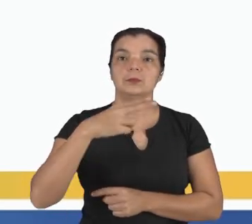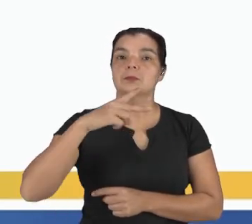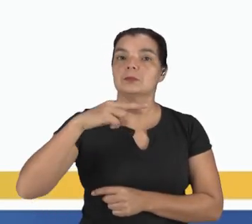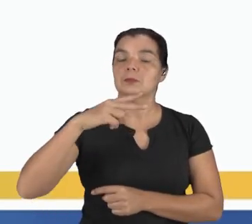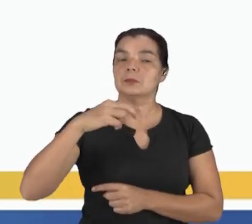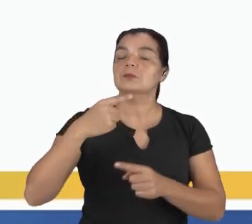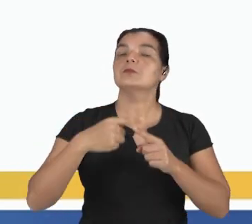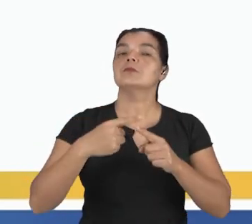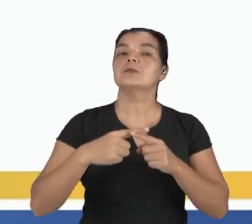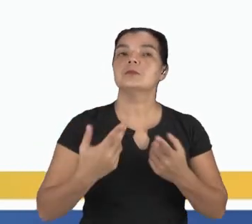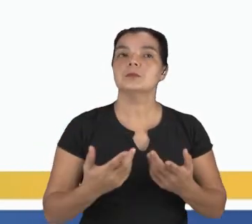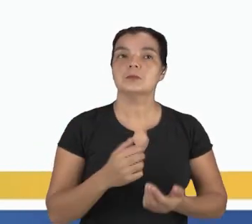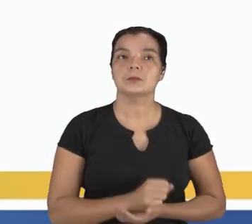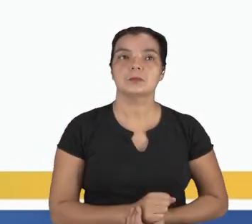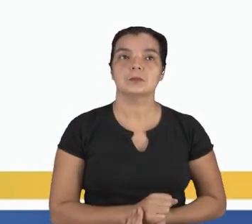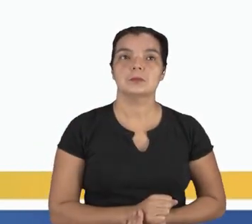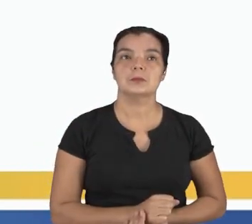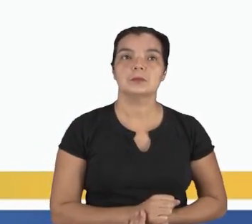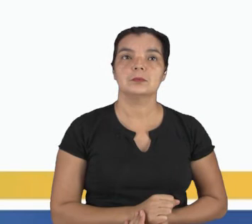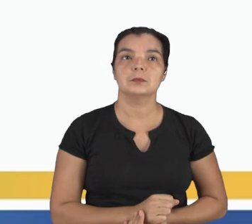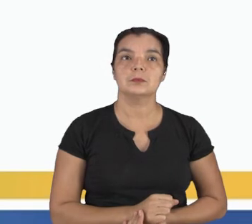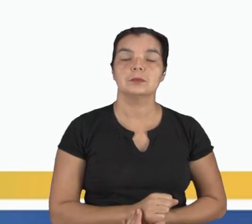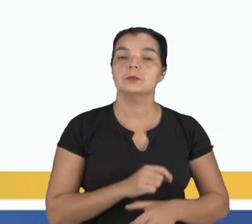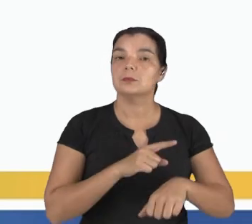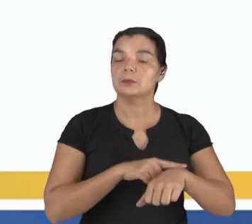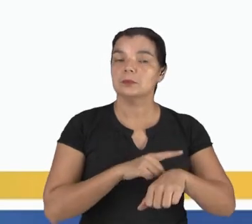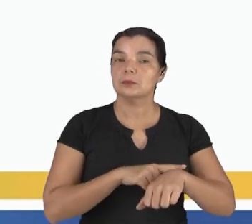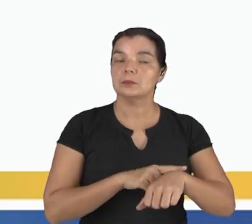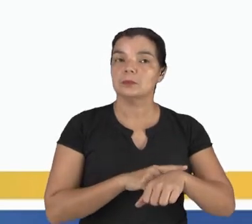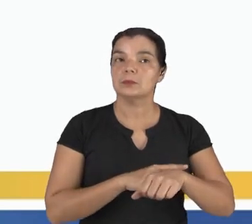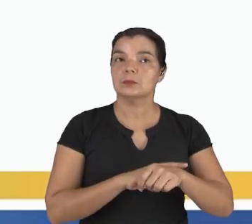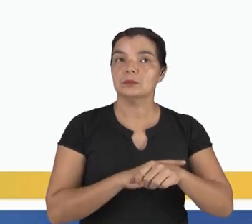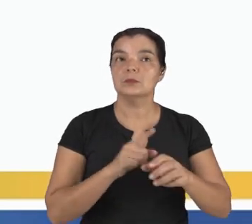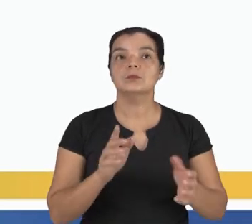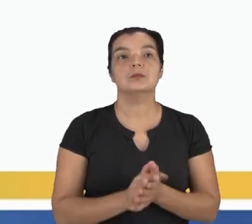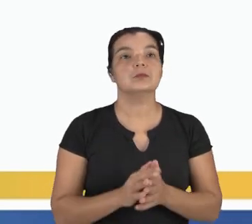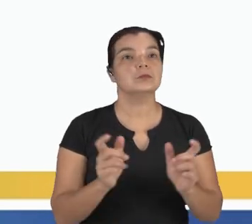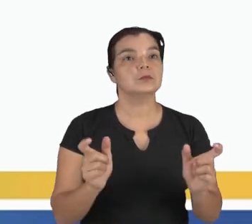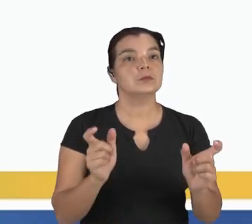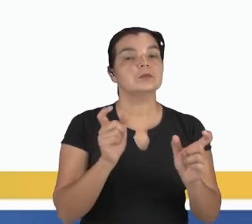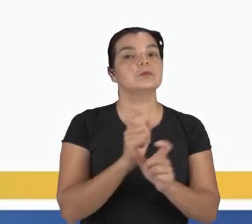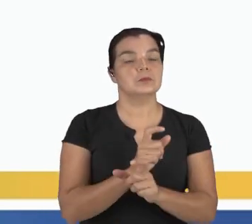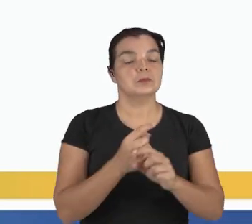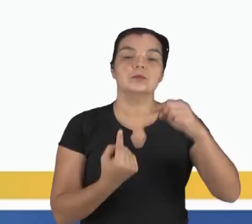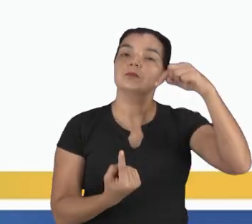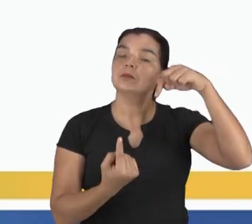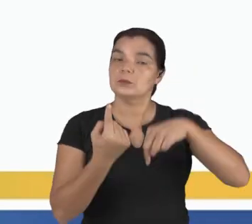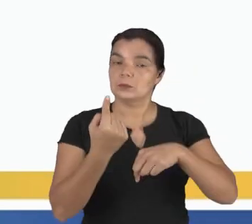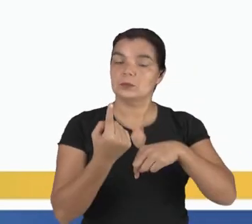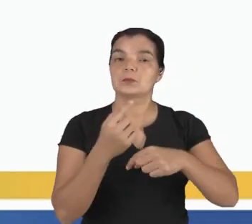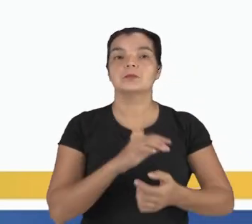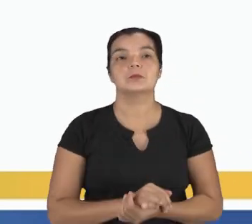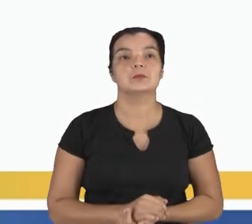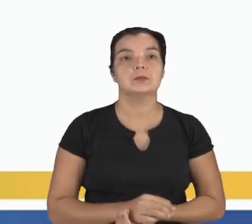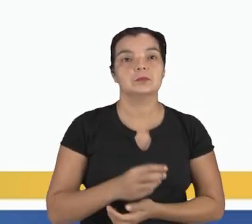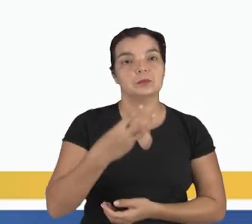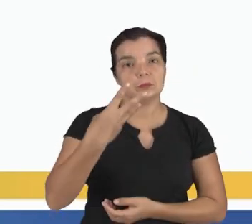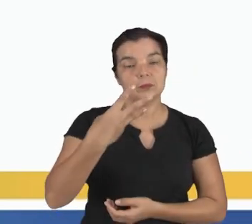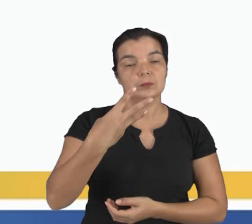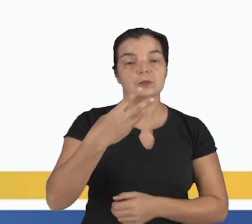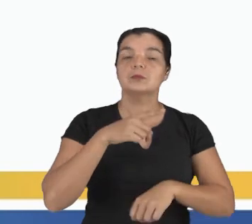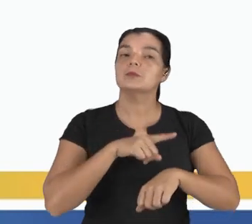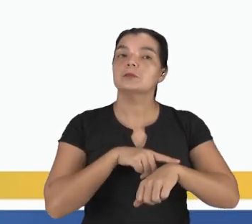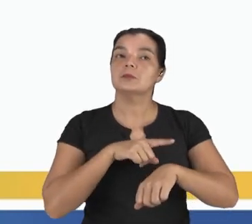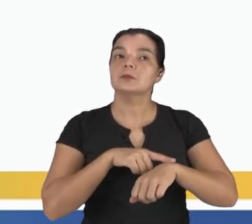3, porque a parte do tempo nós vamos inverter. Ela é inversamente. Aonde o 3 estava no